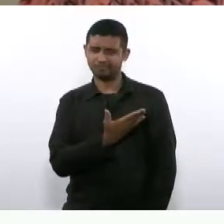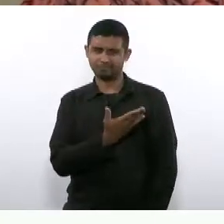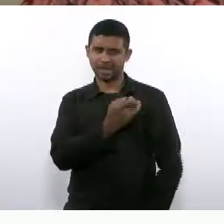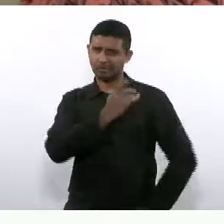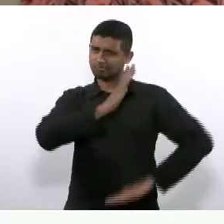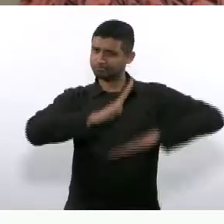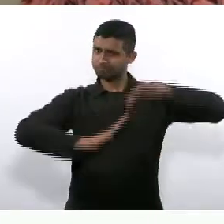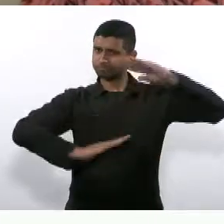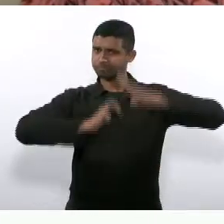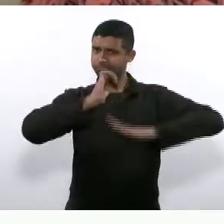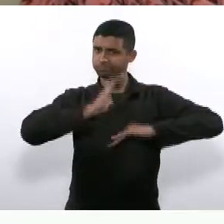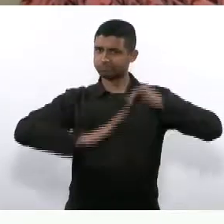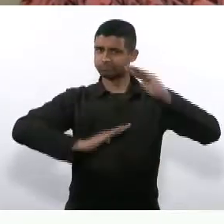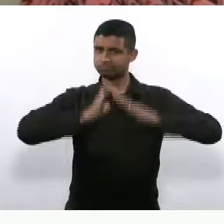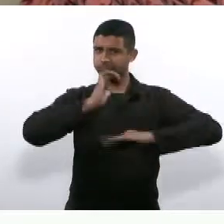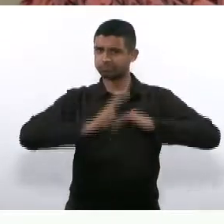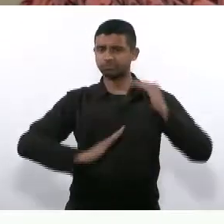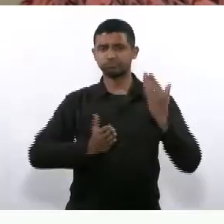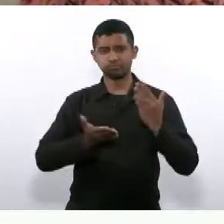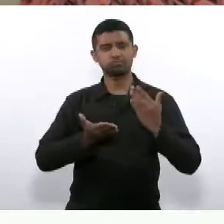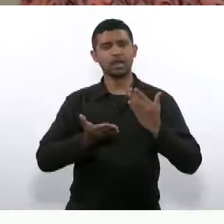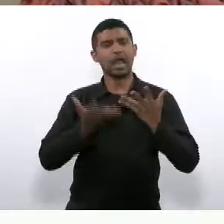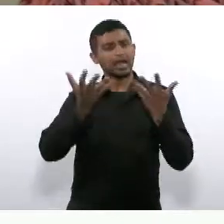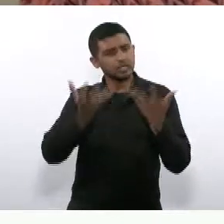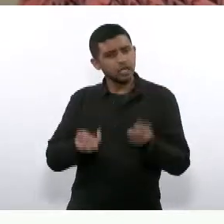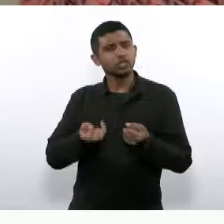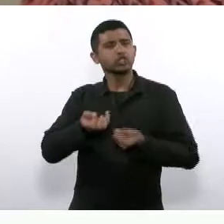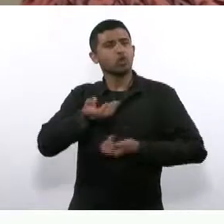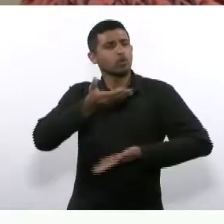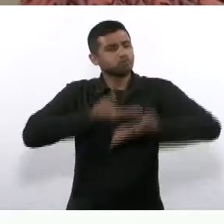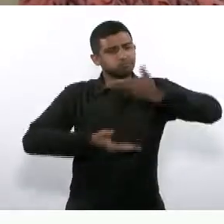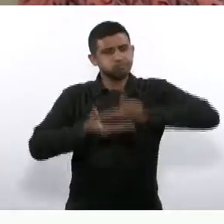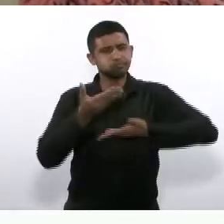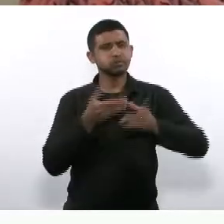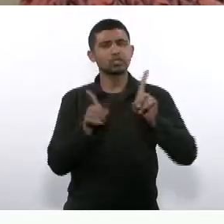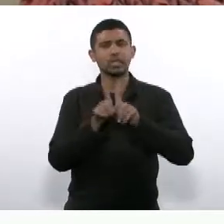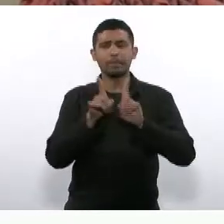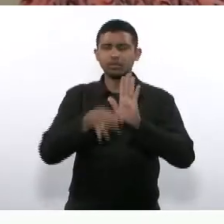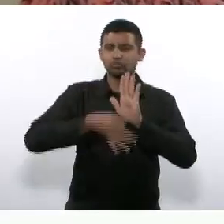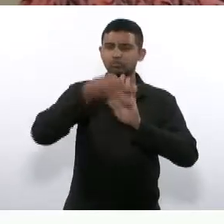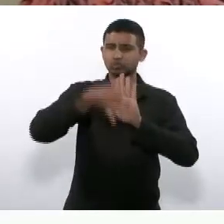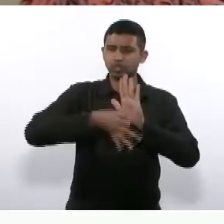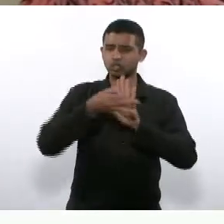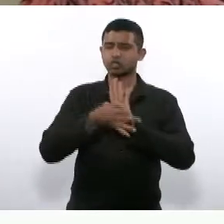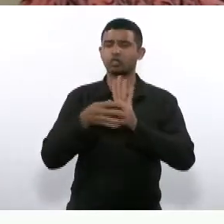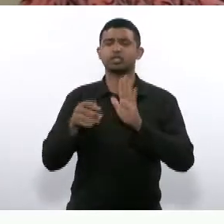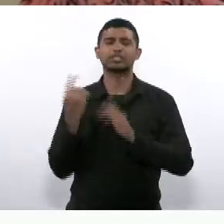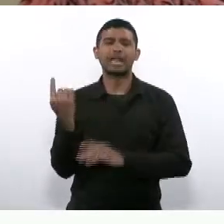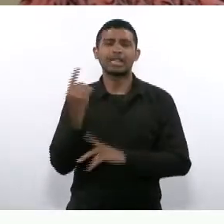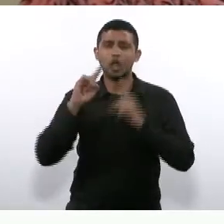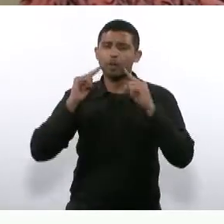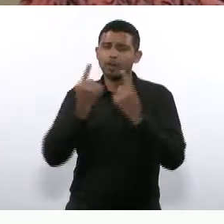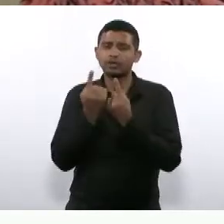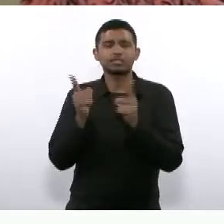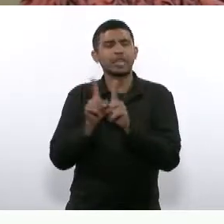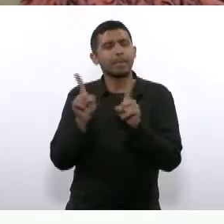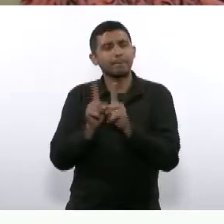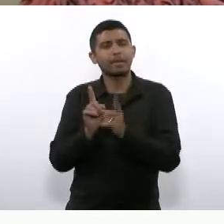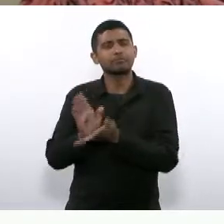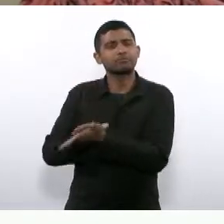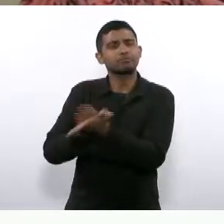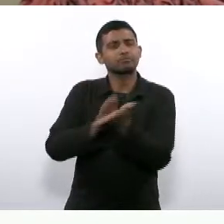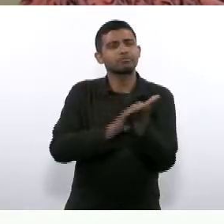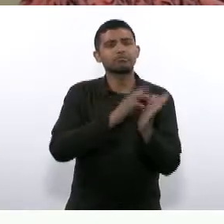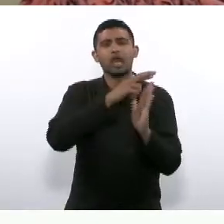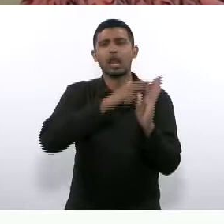hábil em receber as contribuições, as sugestões de oitiva, sem dúvida nenhuma, também parabenizar o